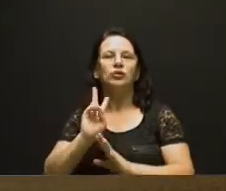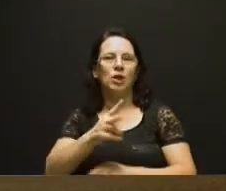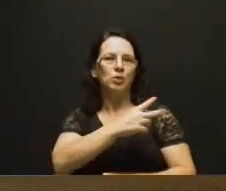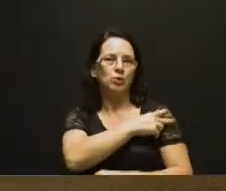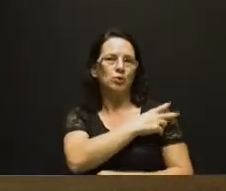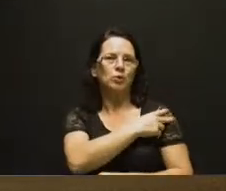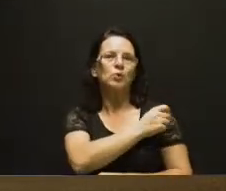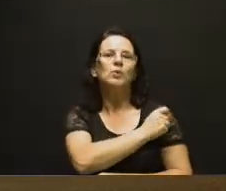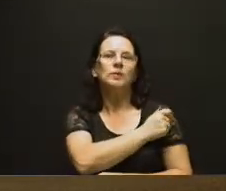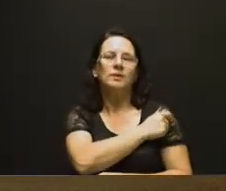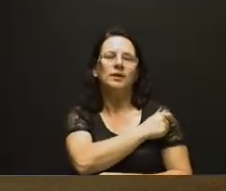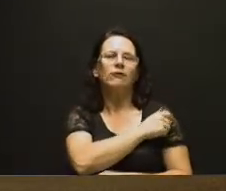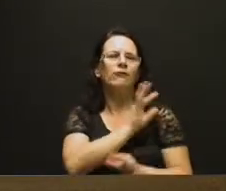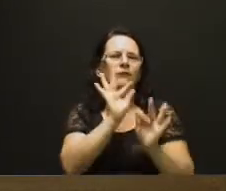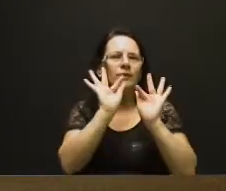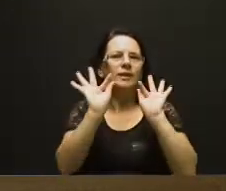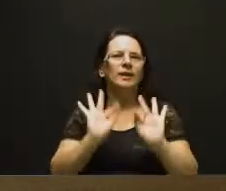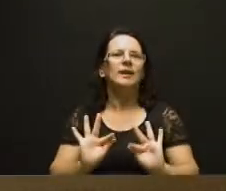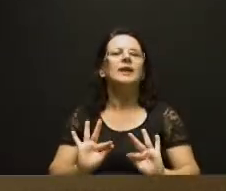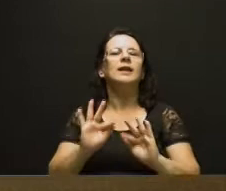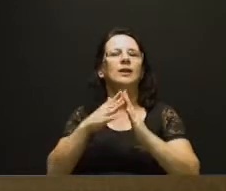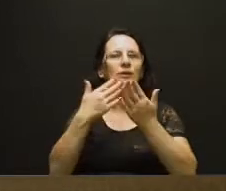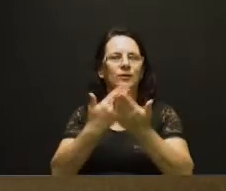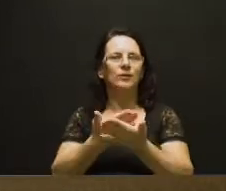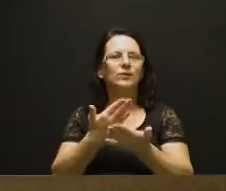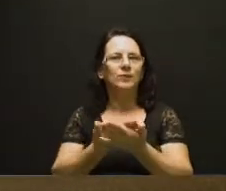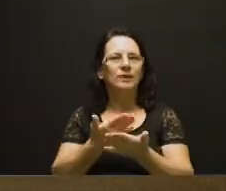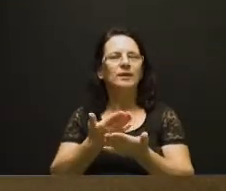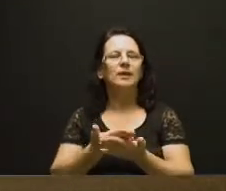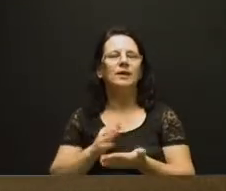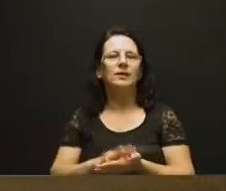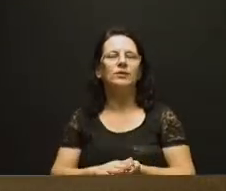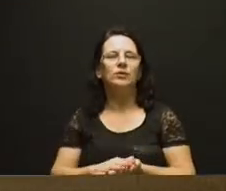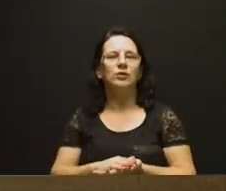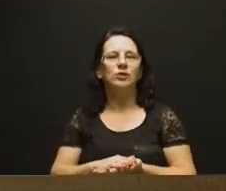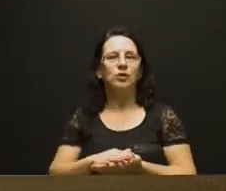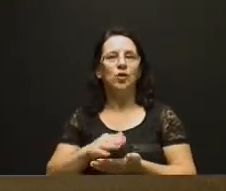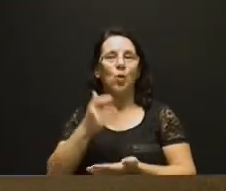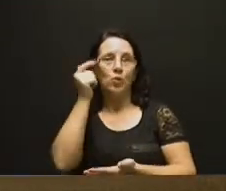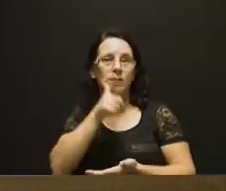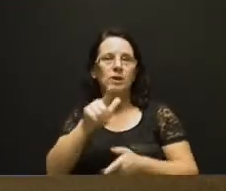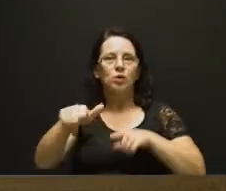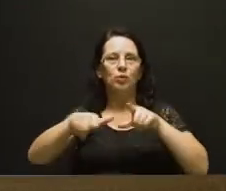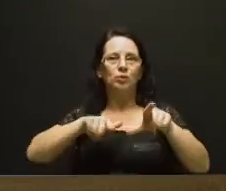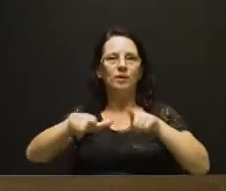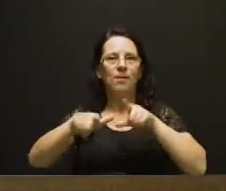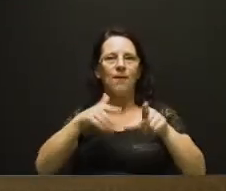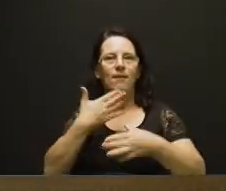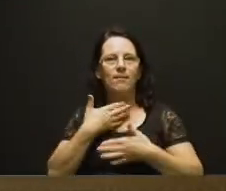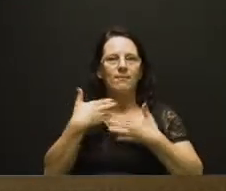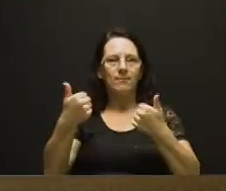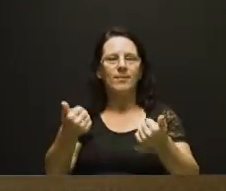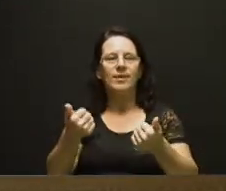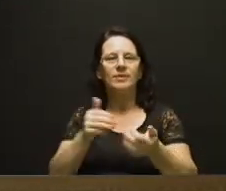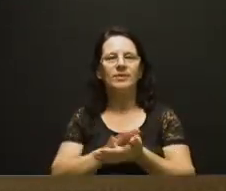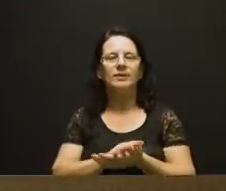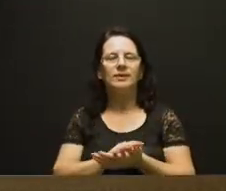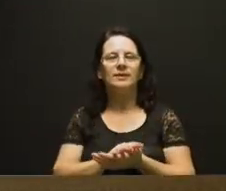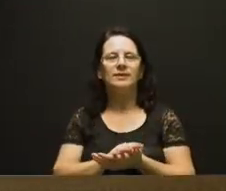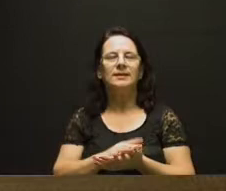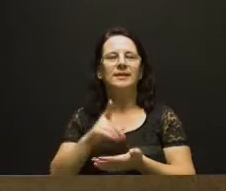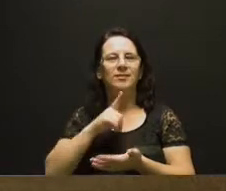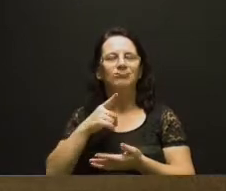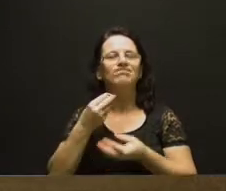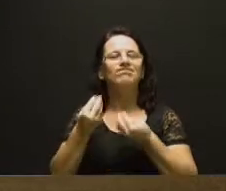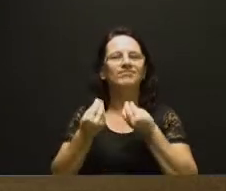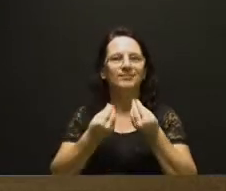feliz da vida saiu da terra cox e emprego melhor porque teve alguém que deu a mão então já tenho sensibilidade